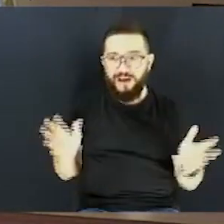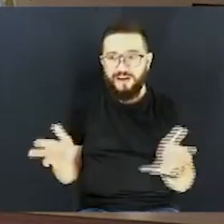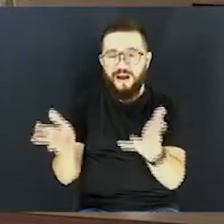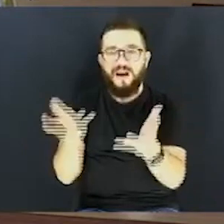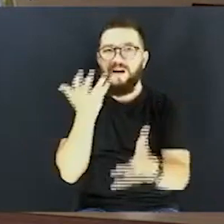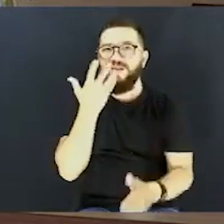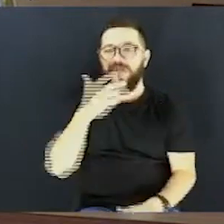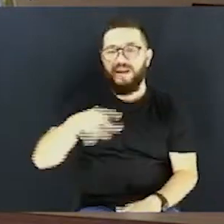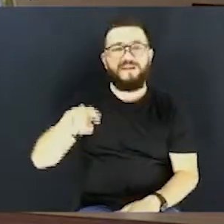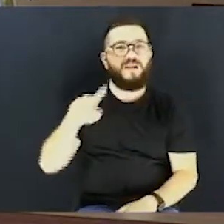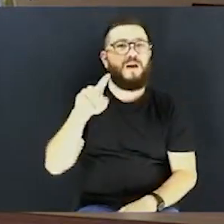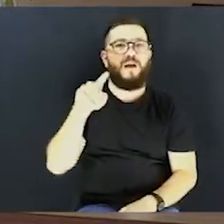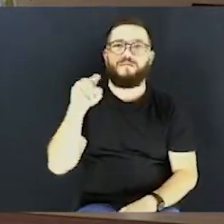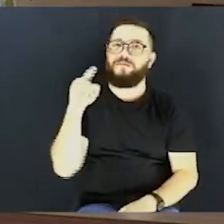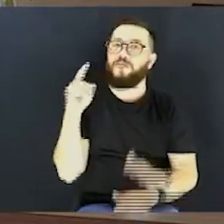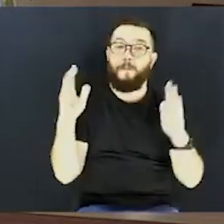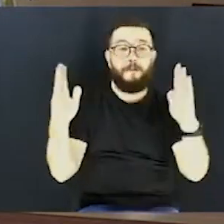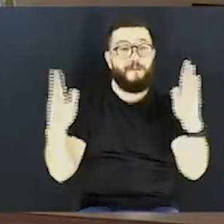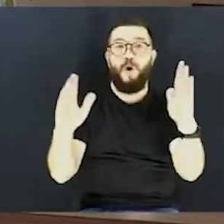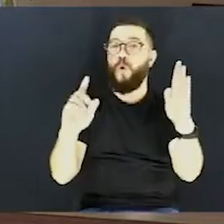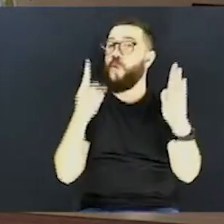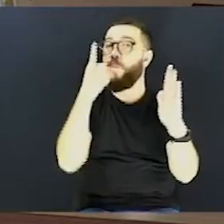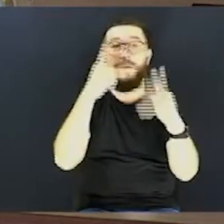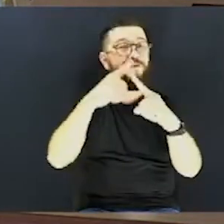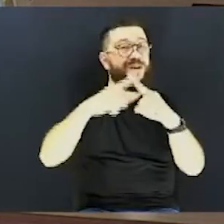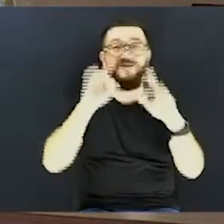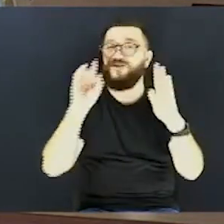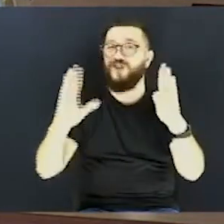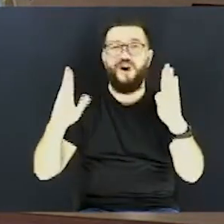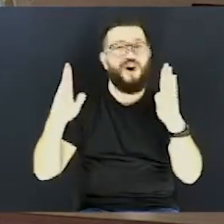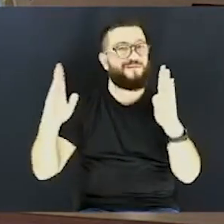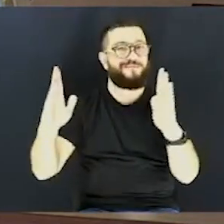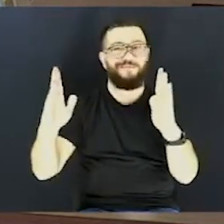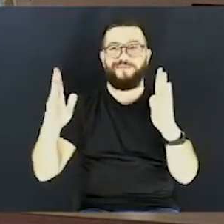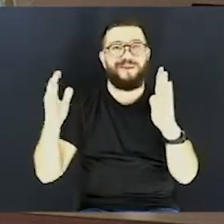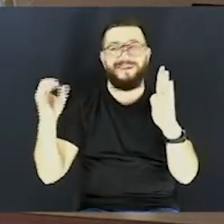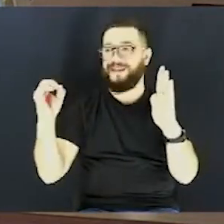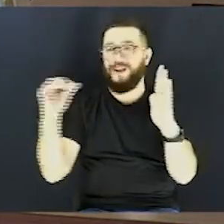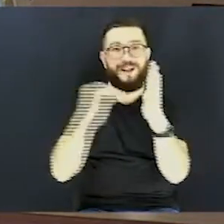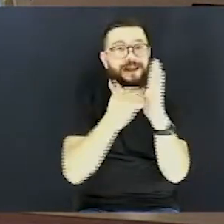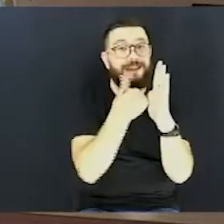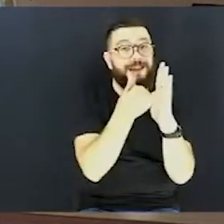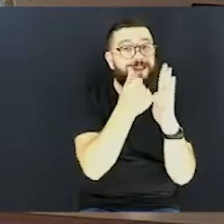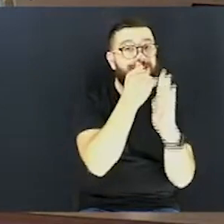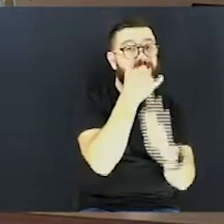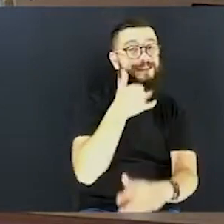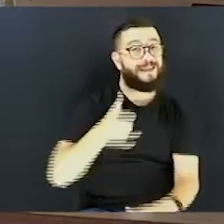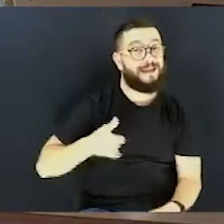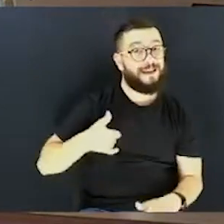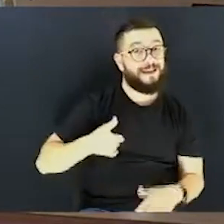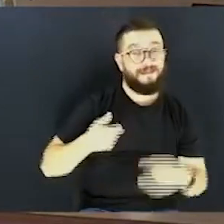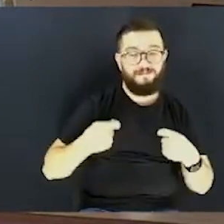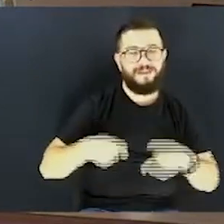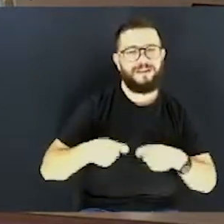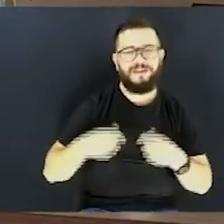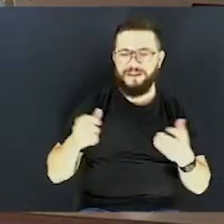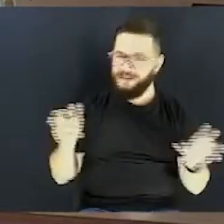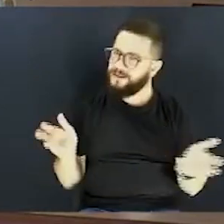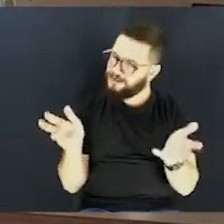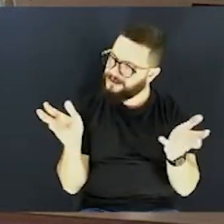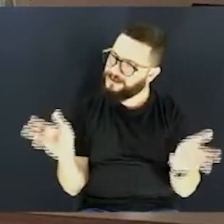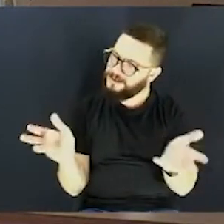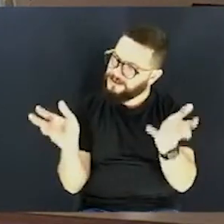receber essa criança na nossa rede, o máximo que a gente pode fazer é desenvolver essa criança ao máximo para que ela